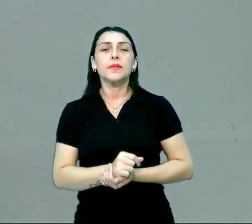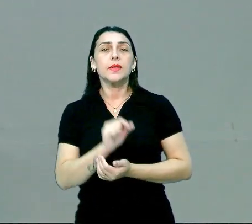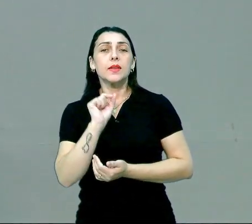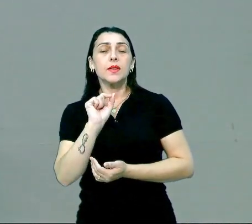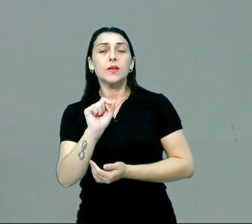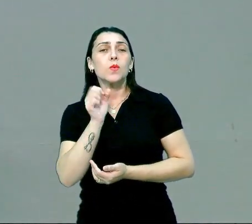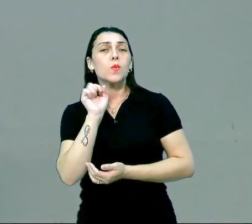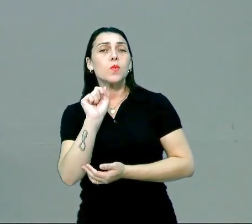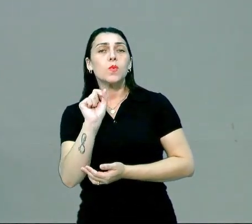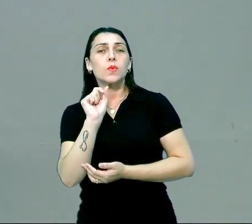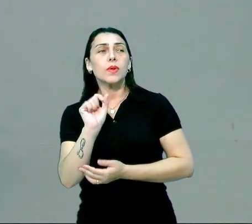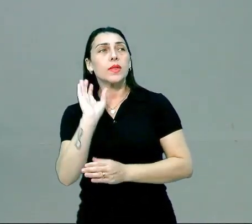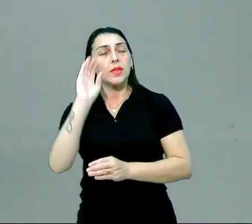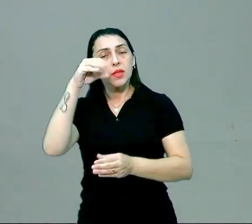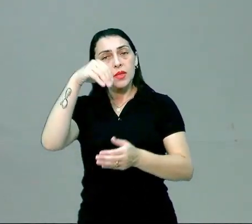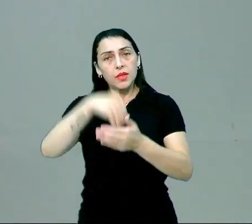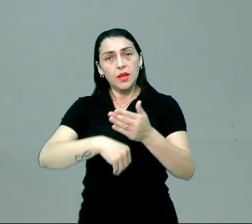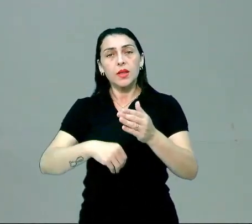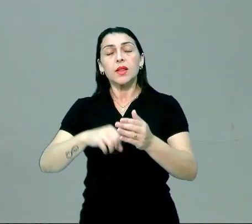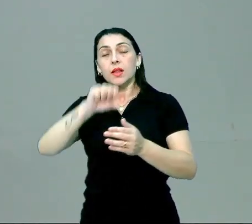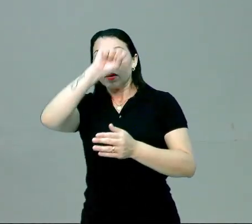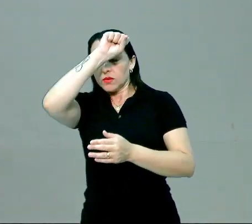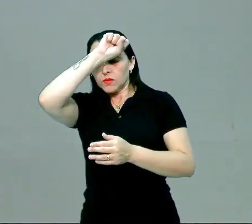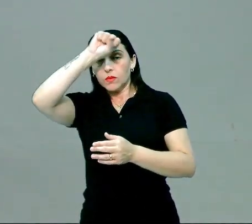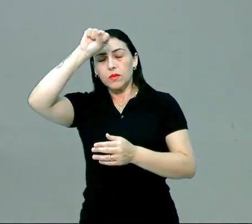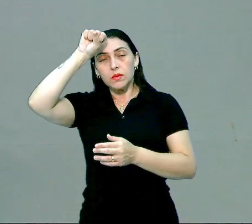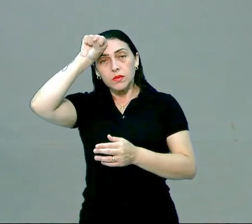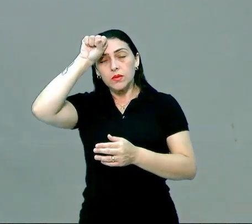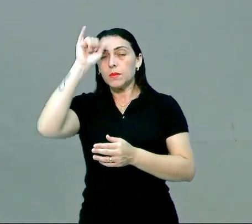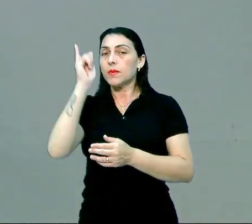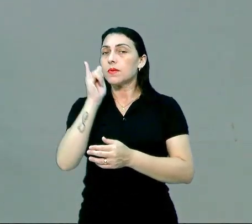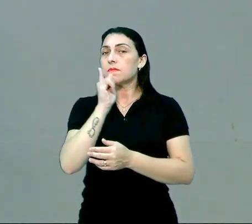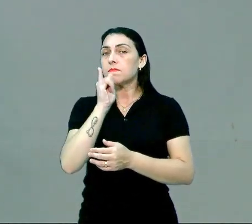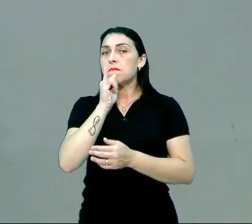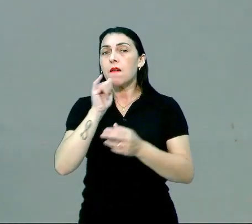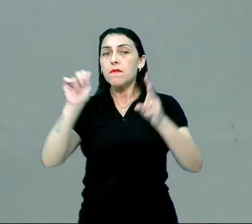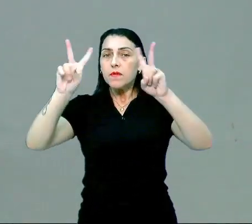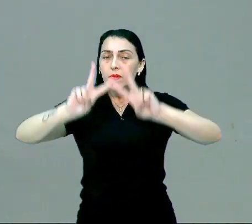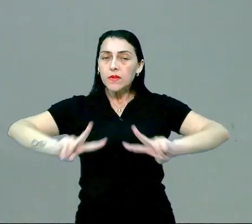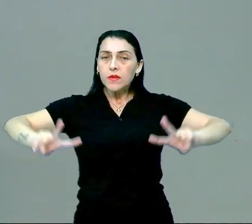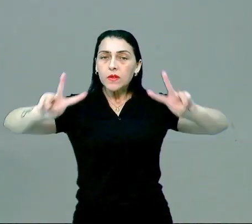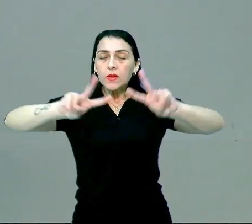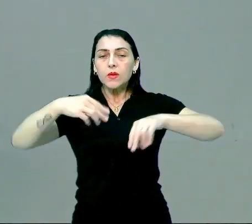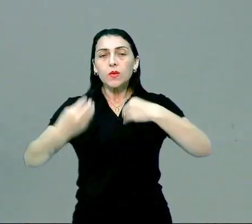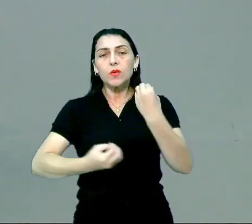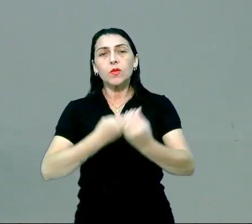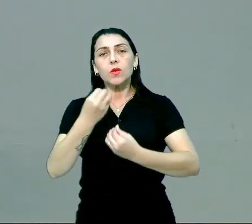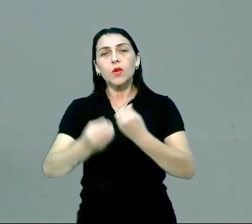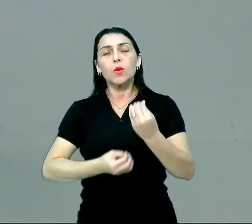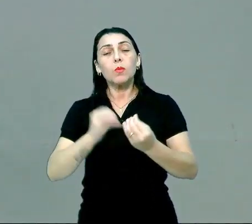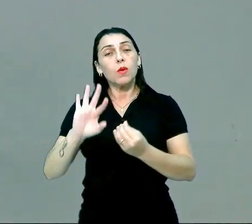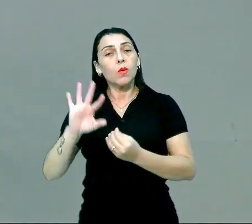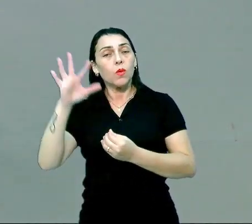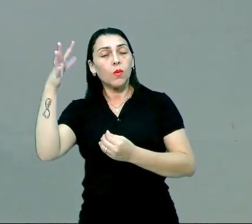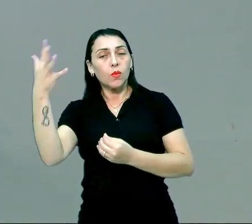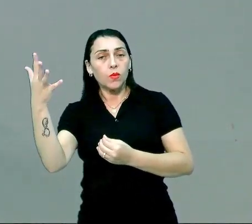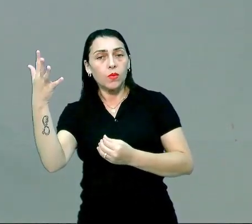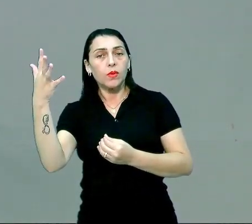criticamente falando, dentro da sociologia, digamos assim, é visualizado como uma situação